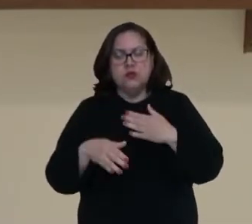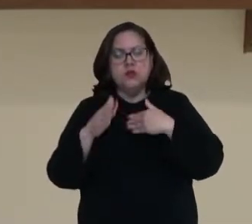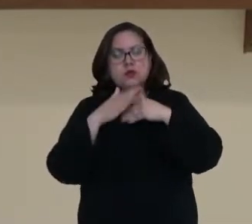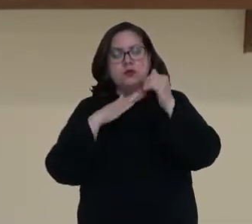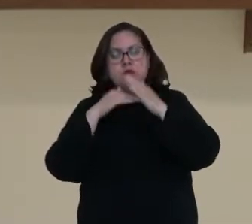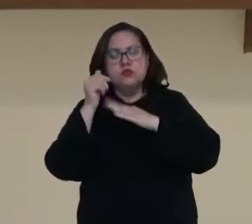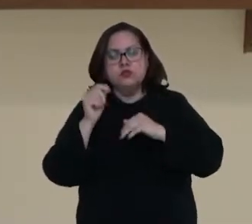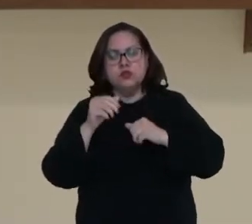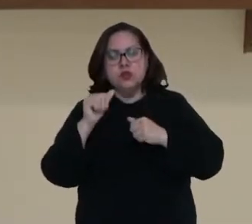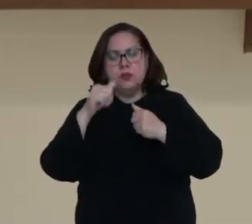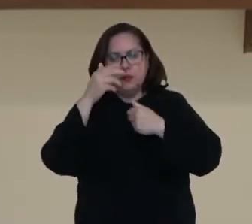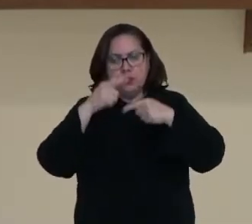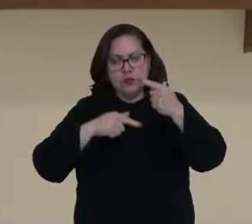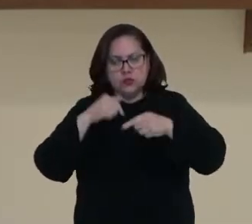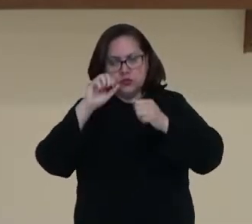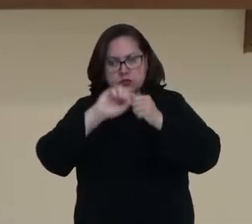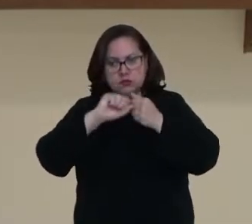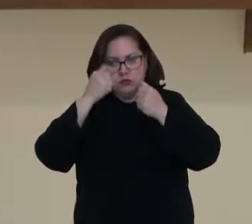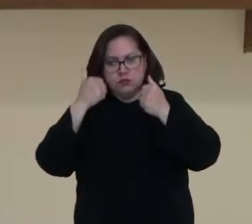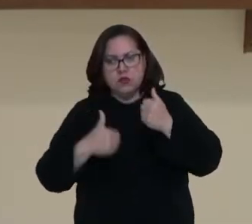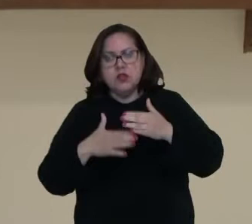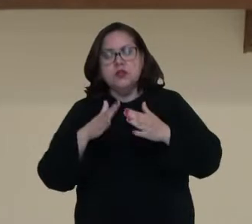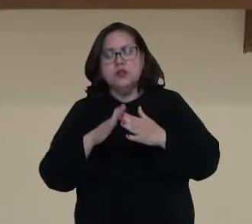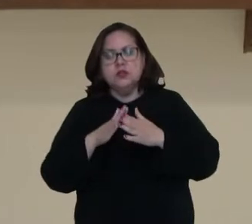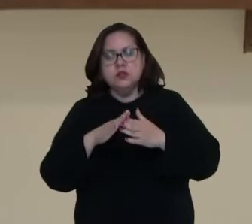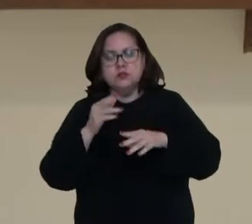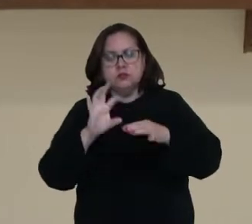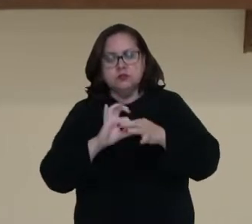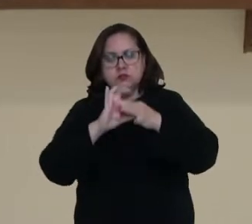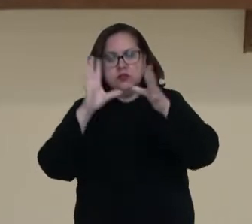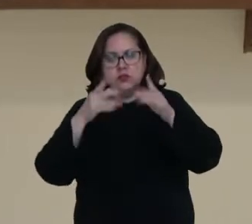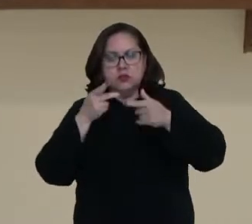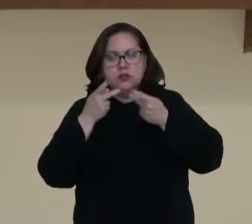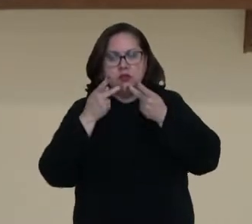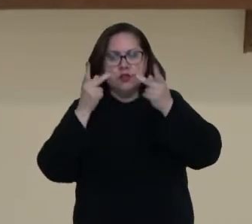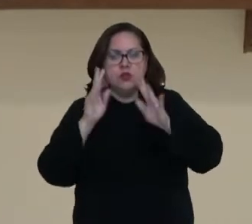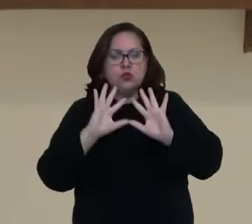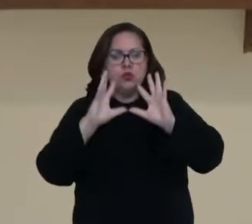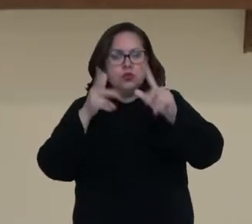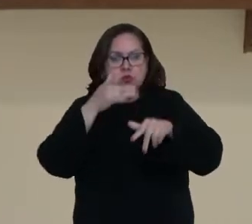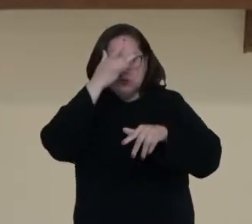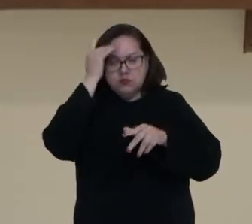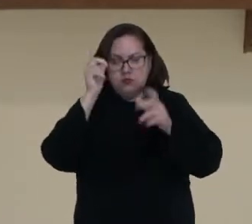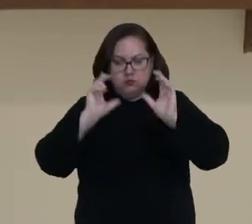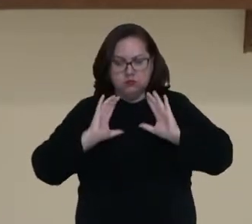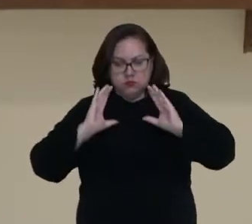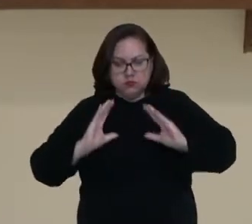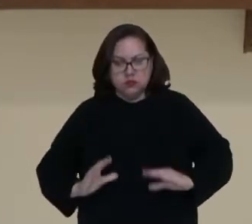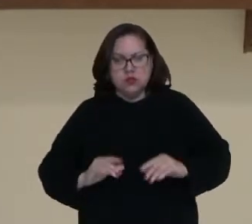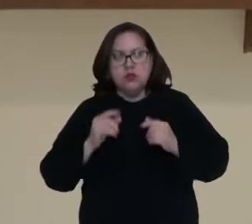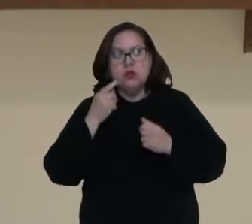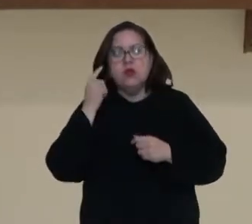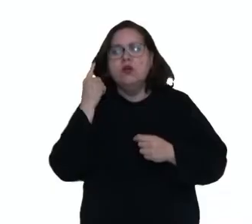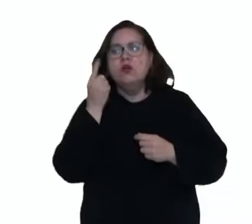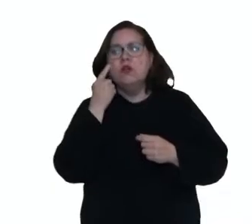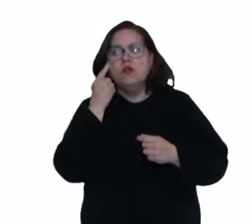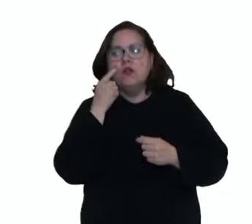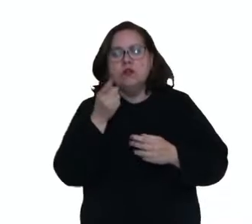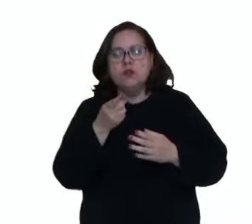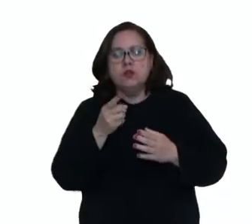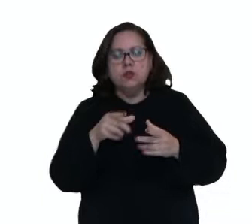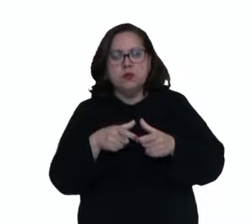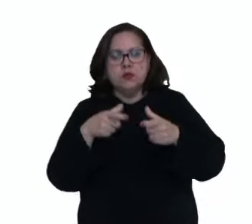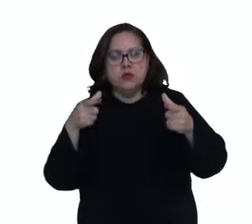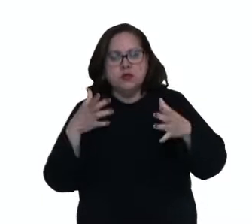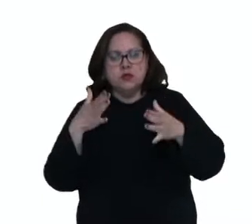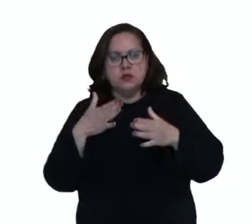política democrática, ela tem a participação e a liberdade de expressão de todos os cidadãos. E a gente vai ver que para a